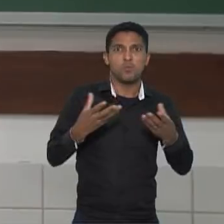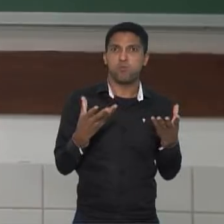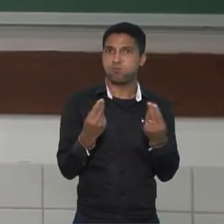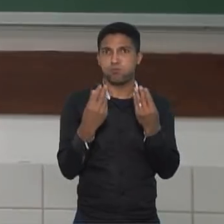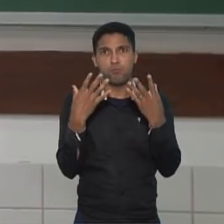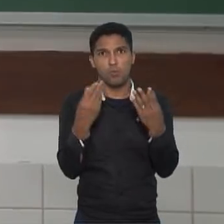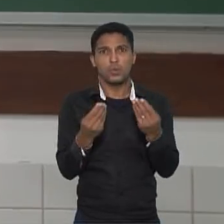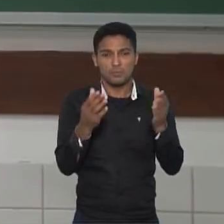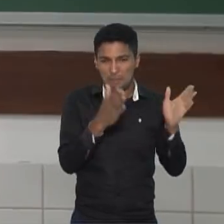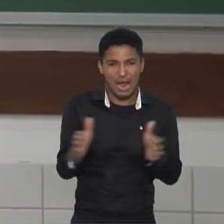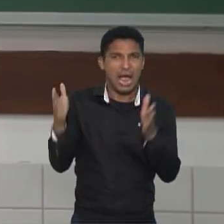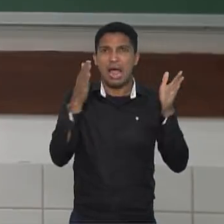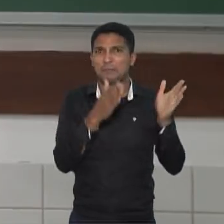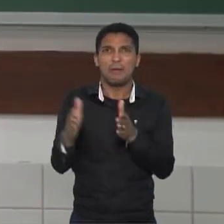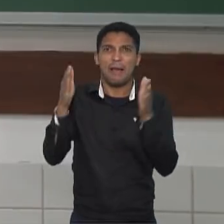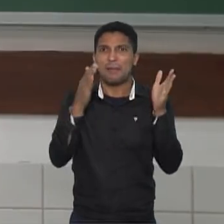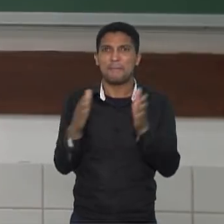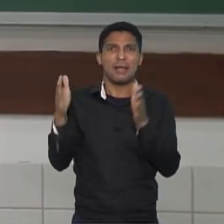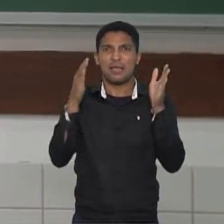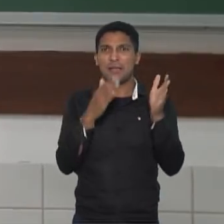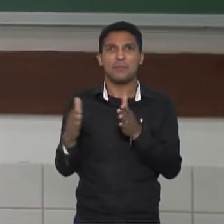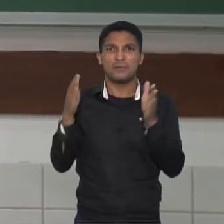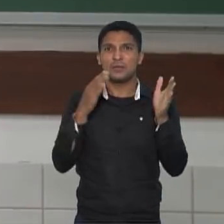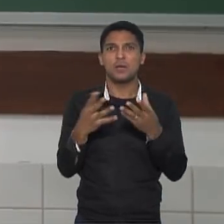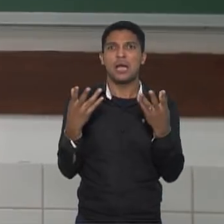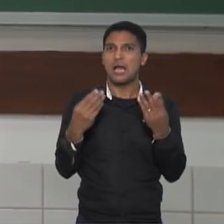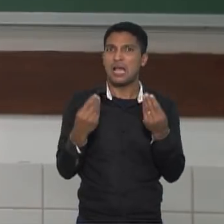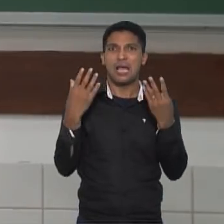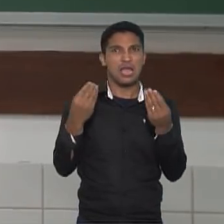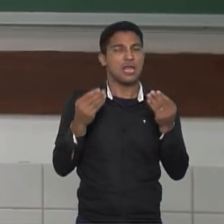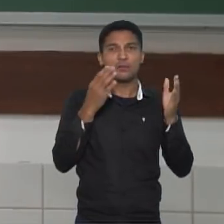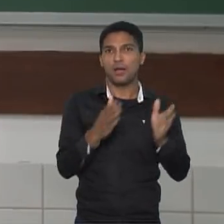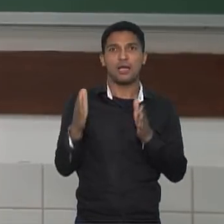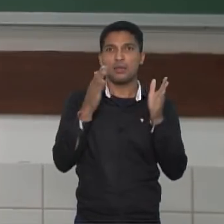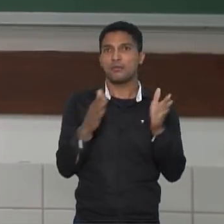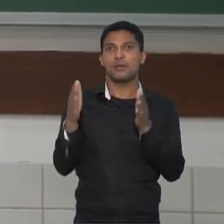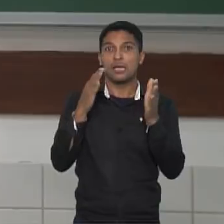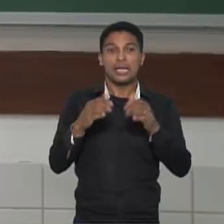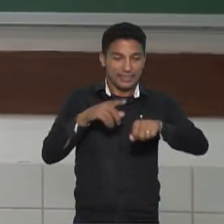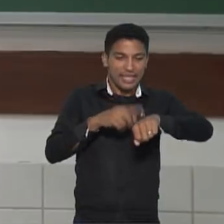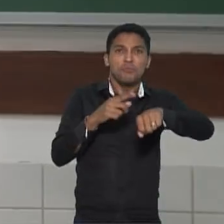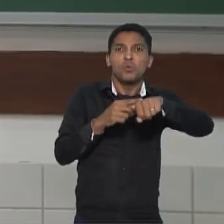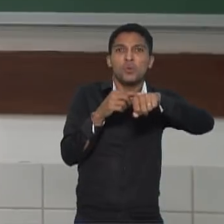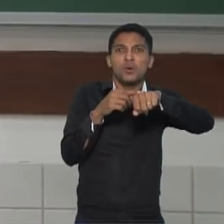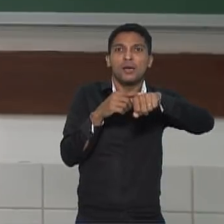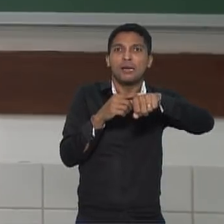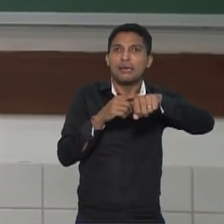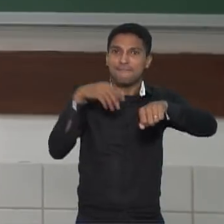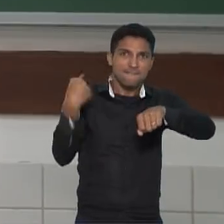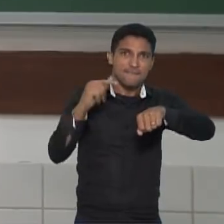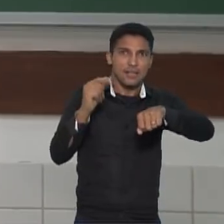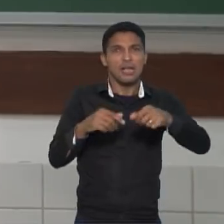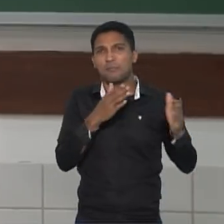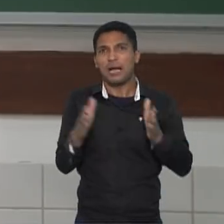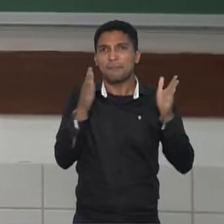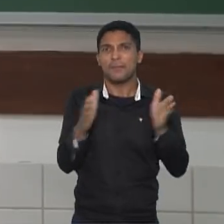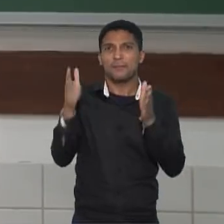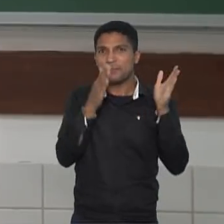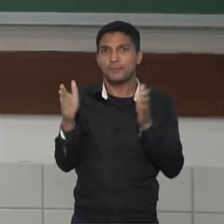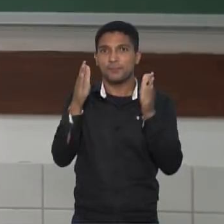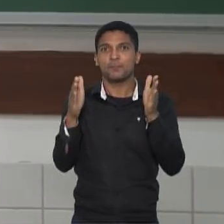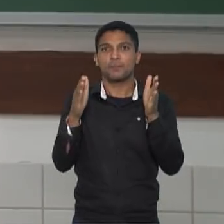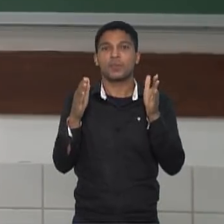em menor tempo. E então a gente vai padronizar a partir disso e isso é ideal